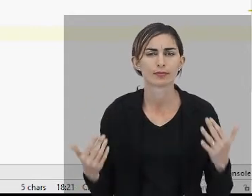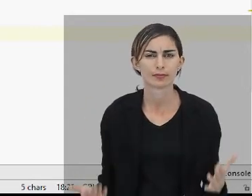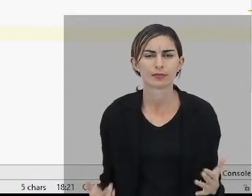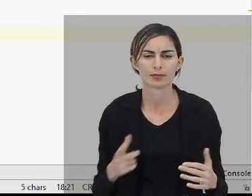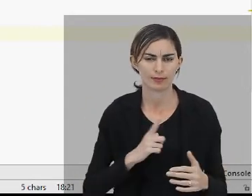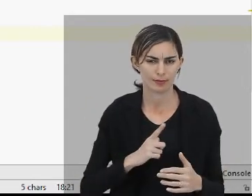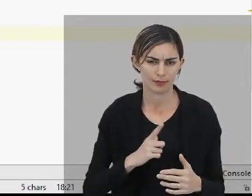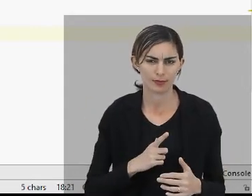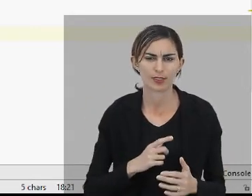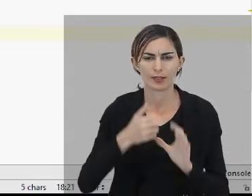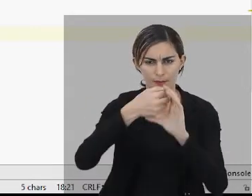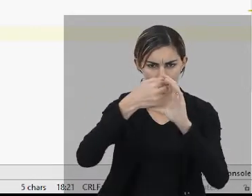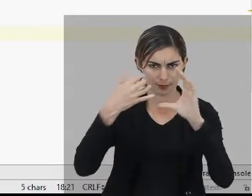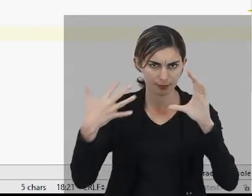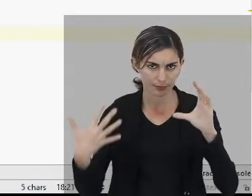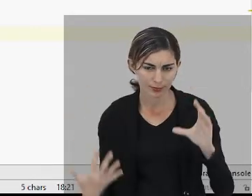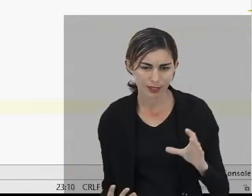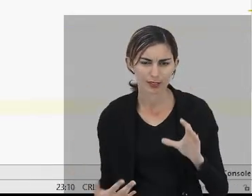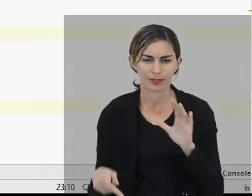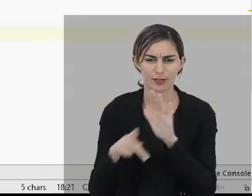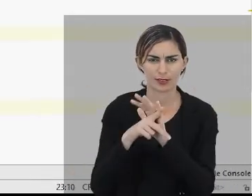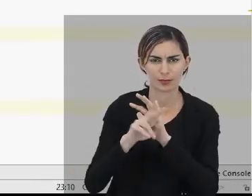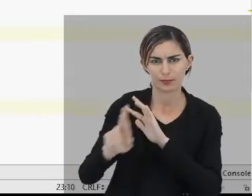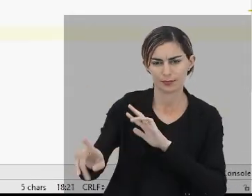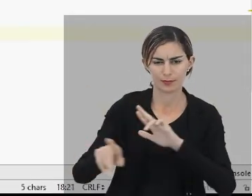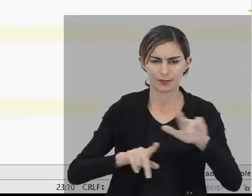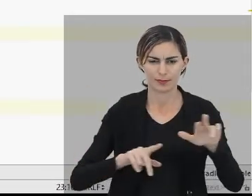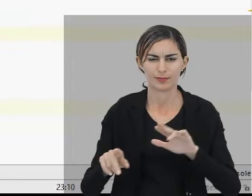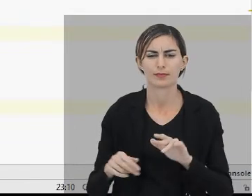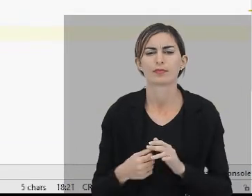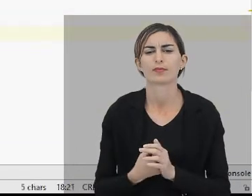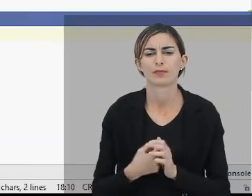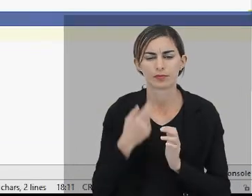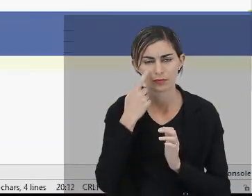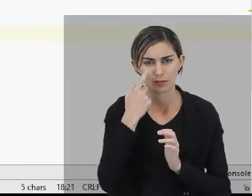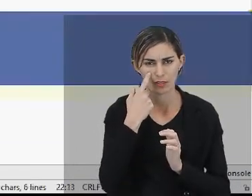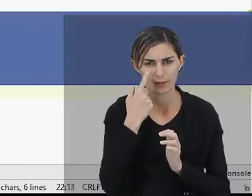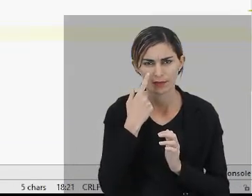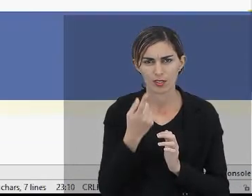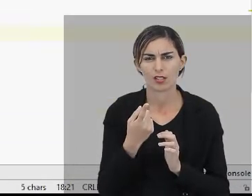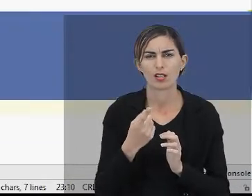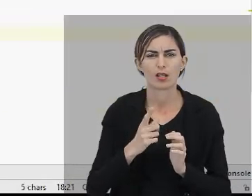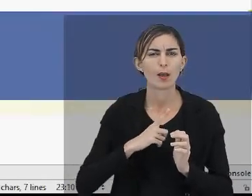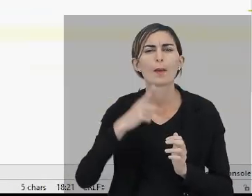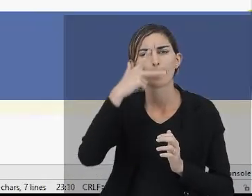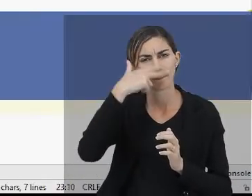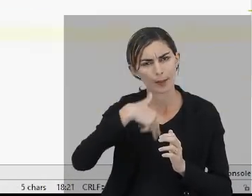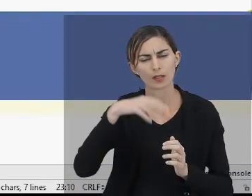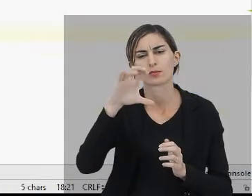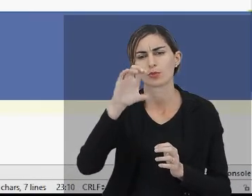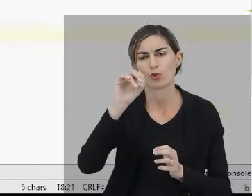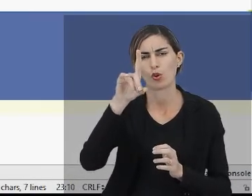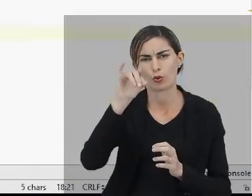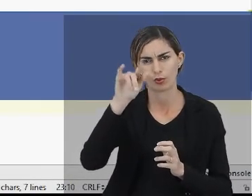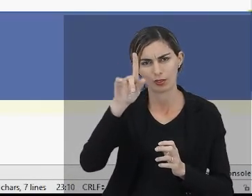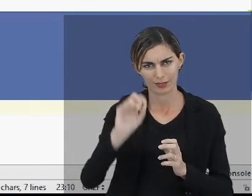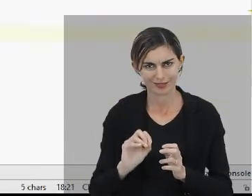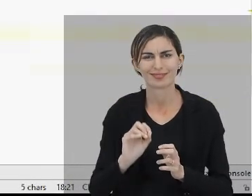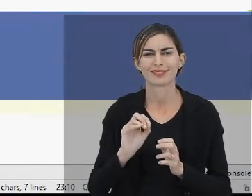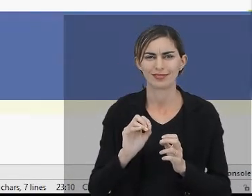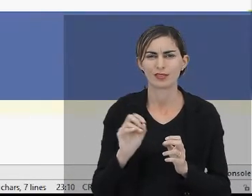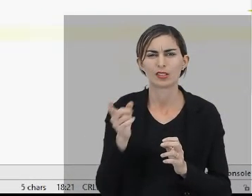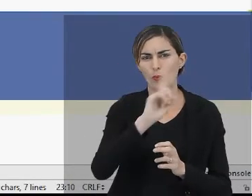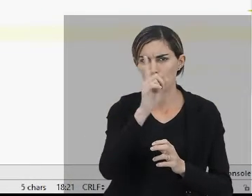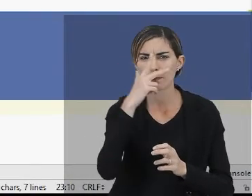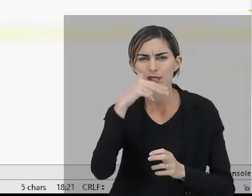Então, existem essas características distintas. Mas observe também que esse aqui é o mesmo código que ele vai fazer, o mesmo